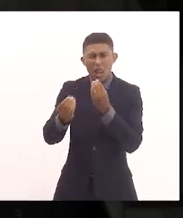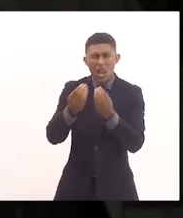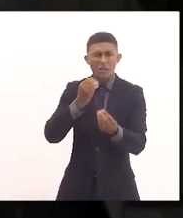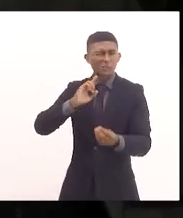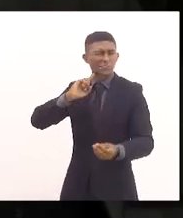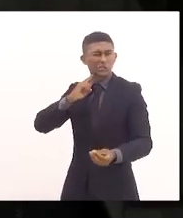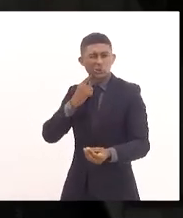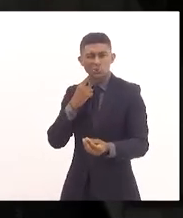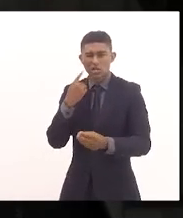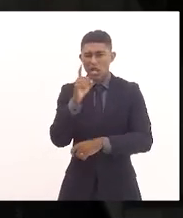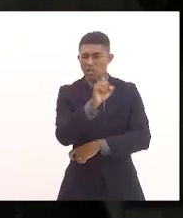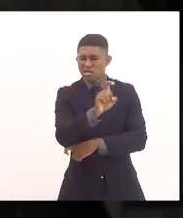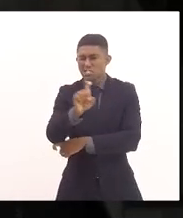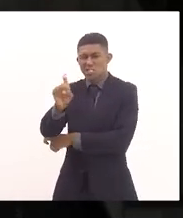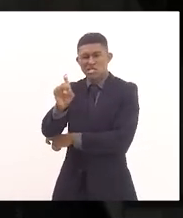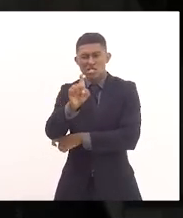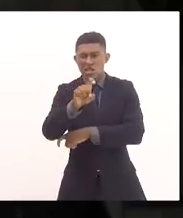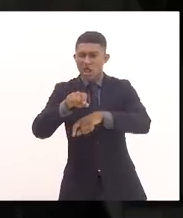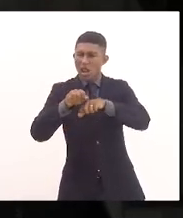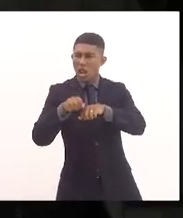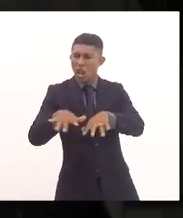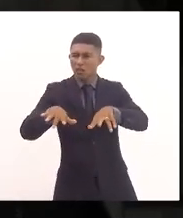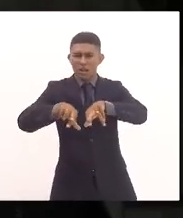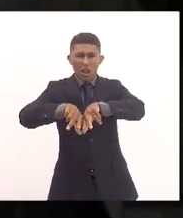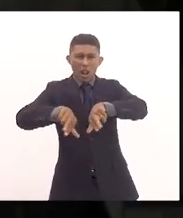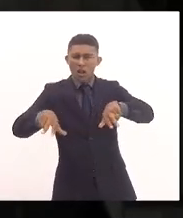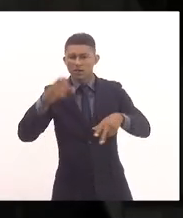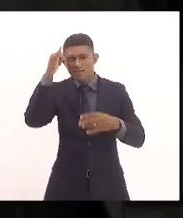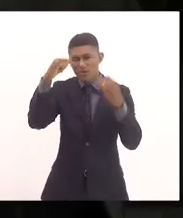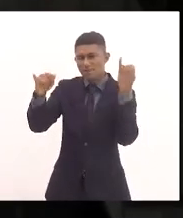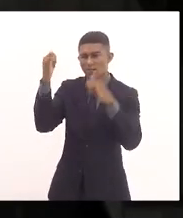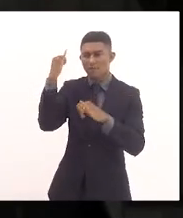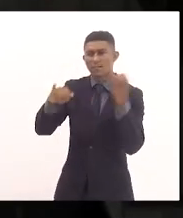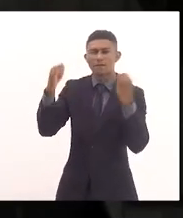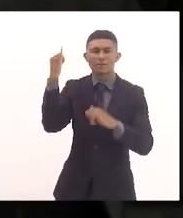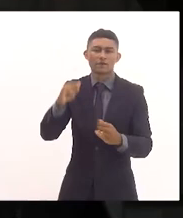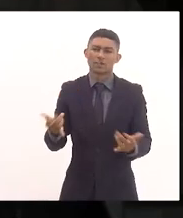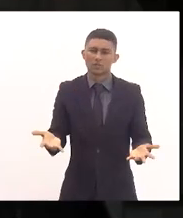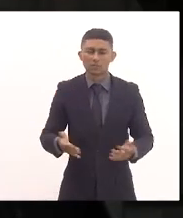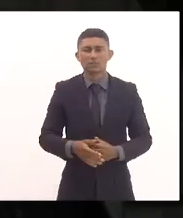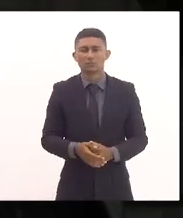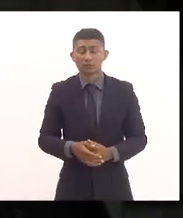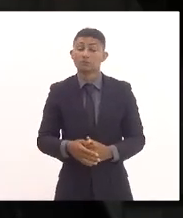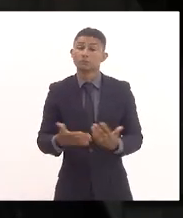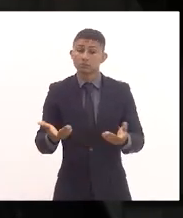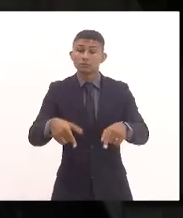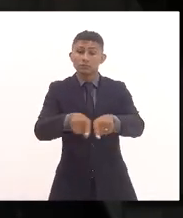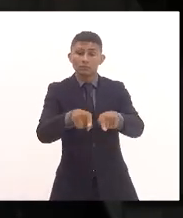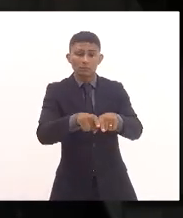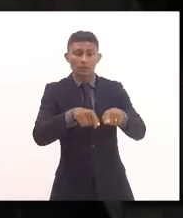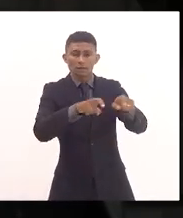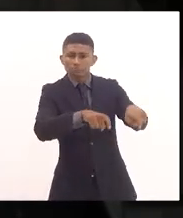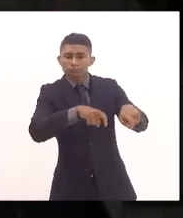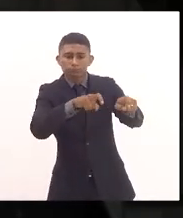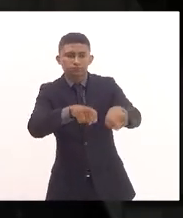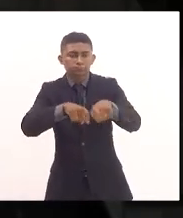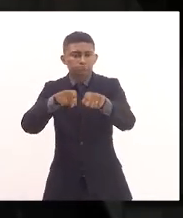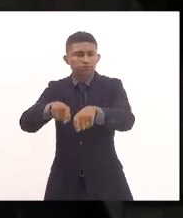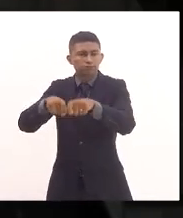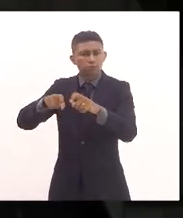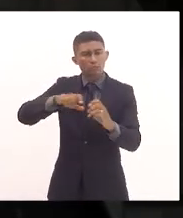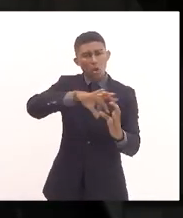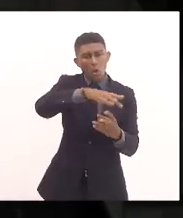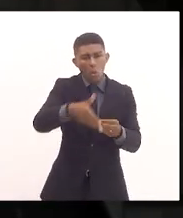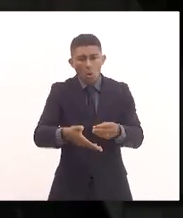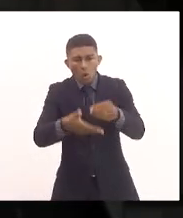por agrotóxicos e por outras substâncias nocivas à saúde. Sem falar que esta produção, a produção agroecológica,